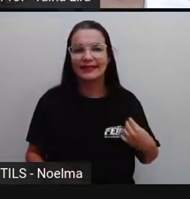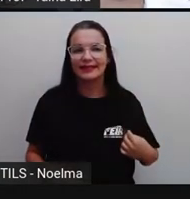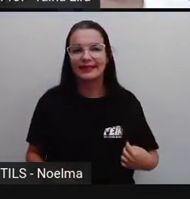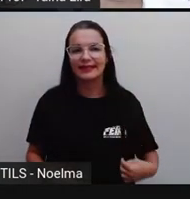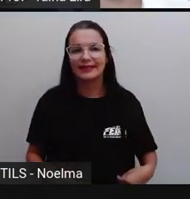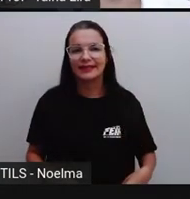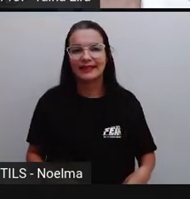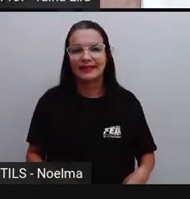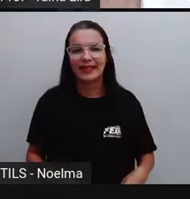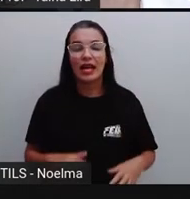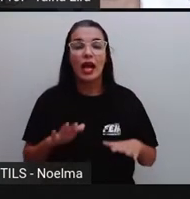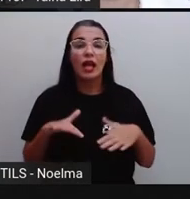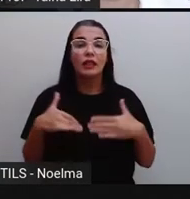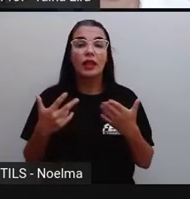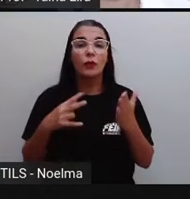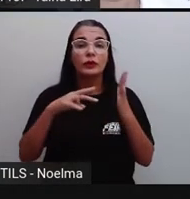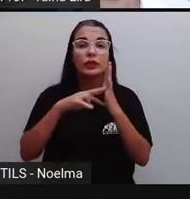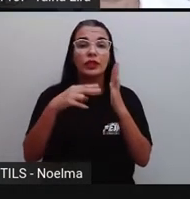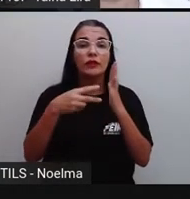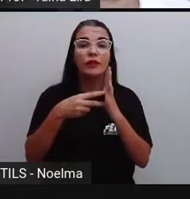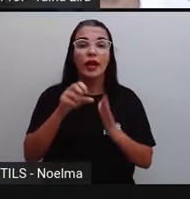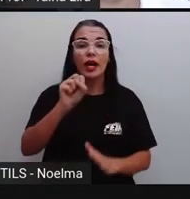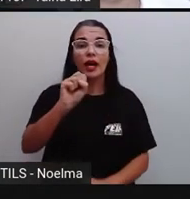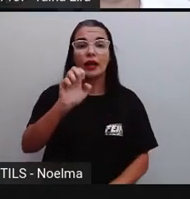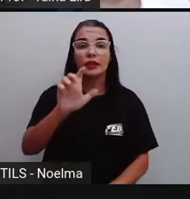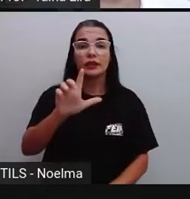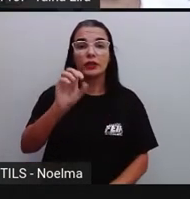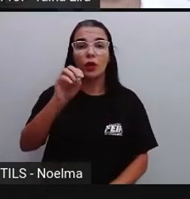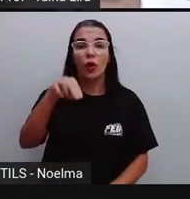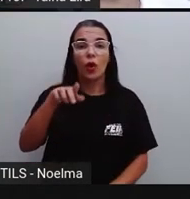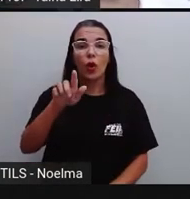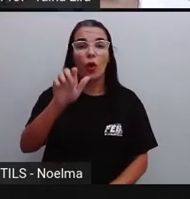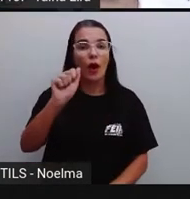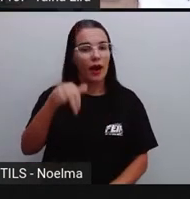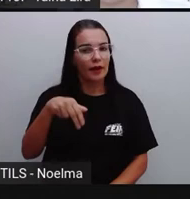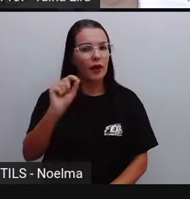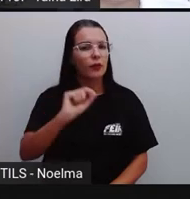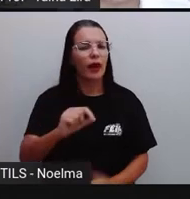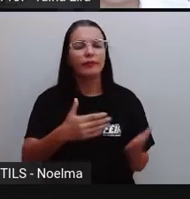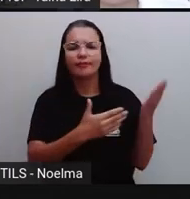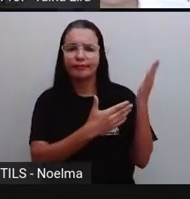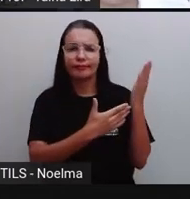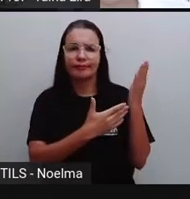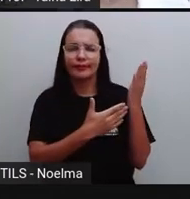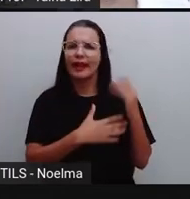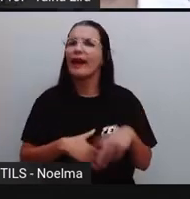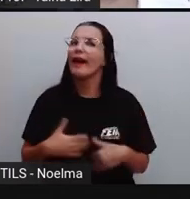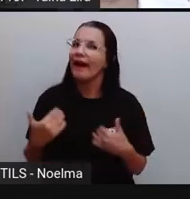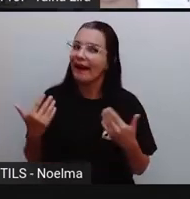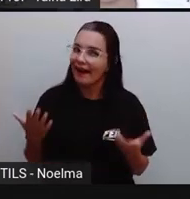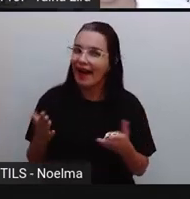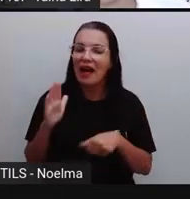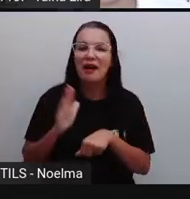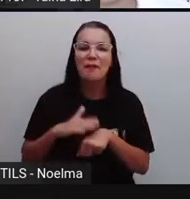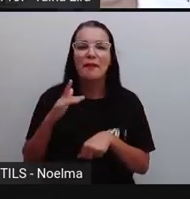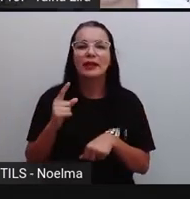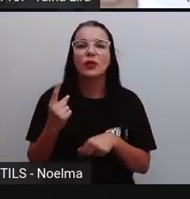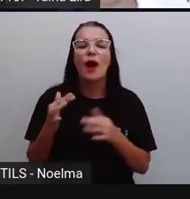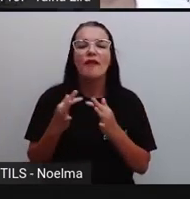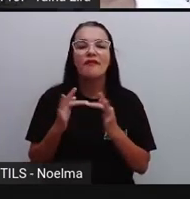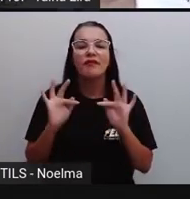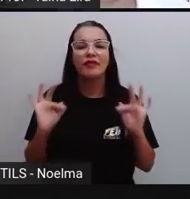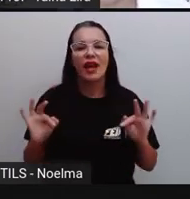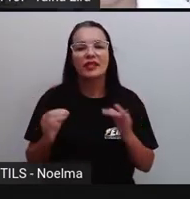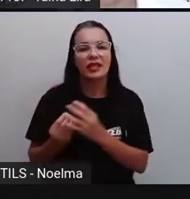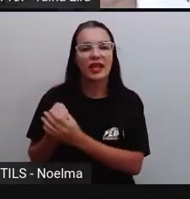E olha lá, o que é um slogan, Pro? É mais que uma frase criativa. Traduz a identidade da